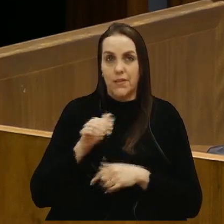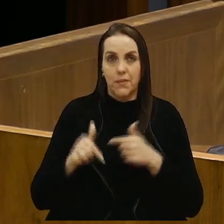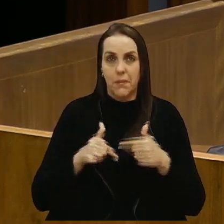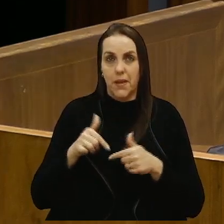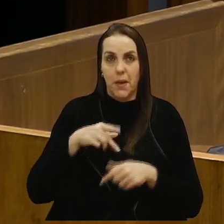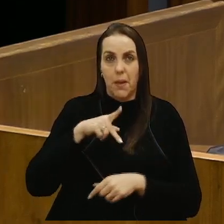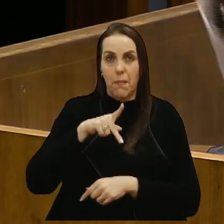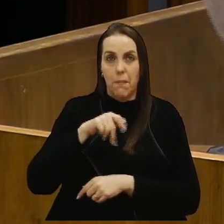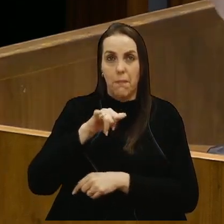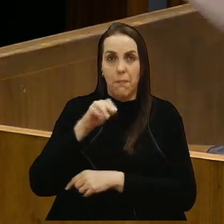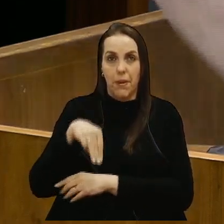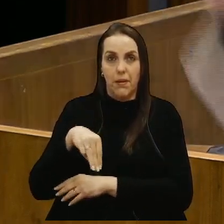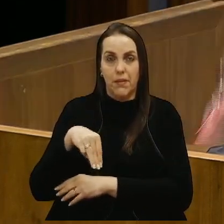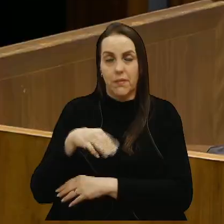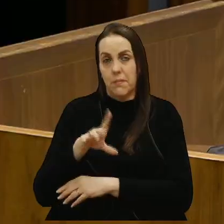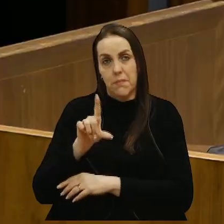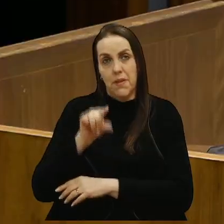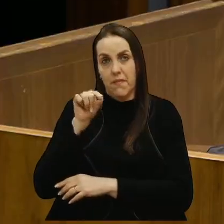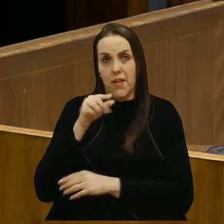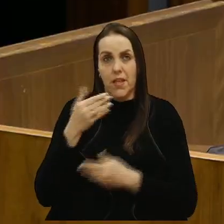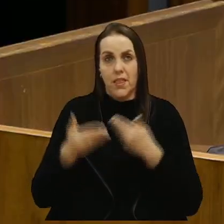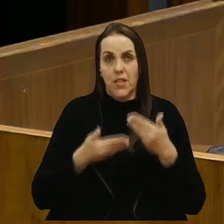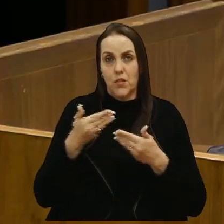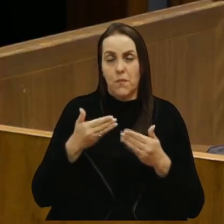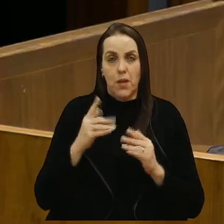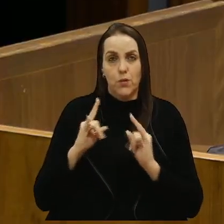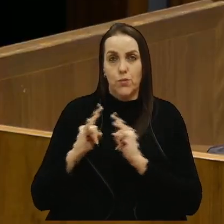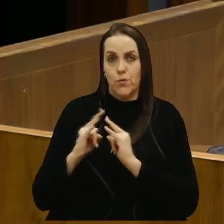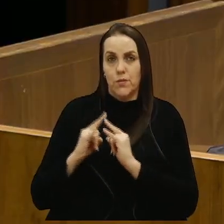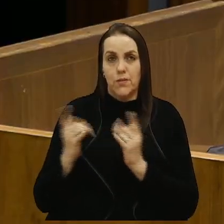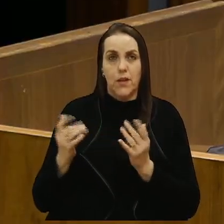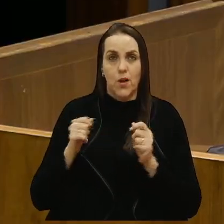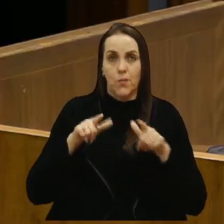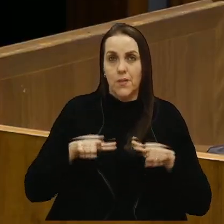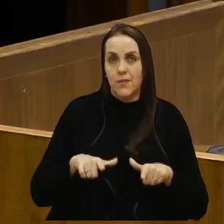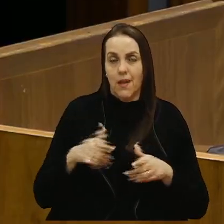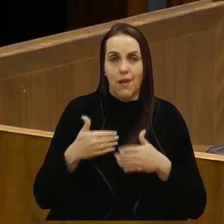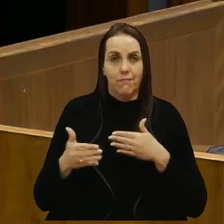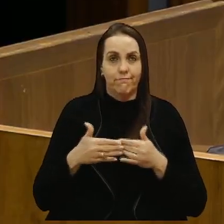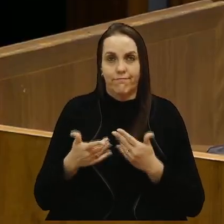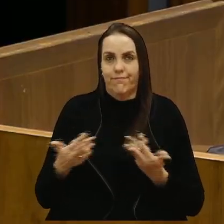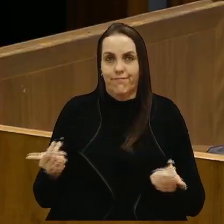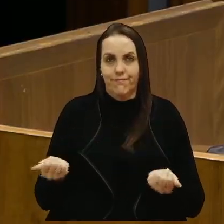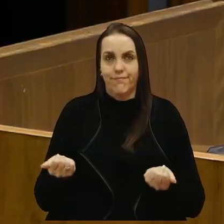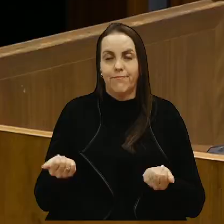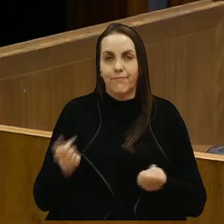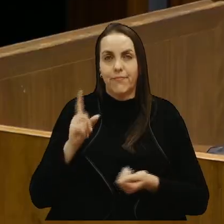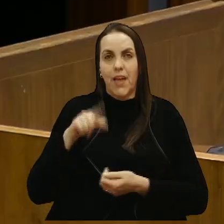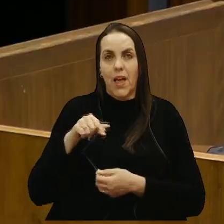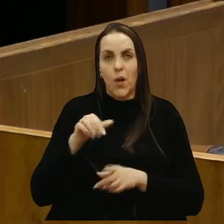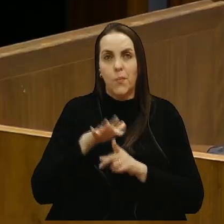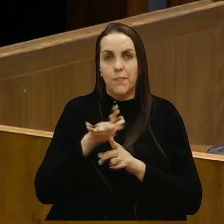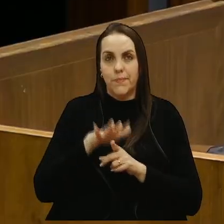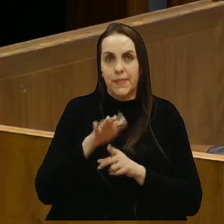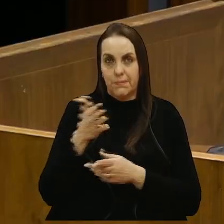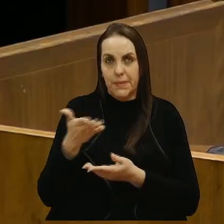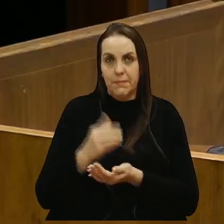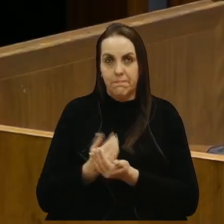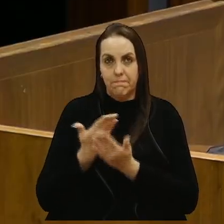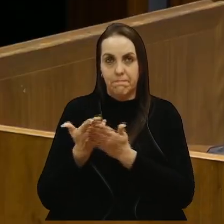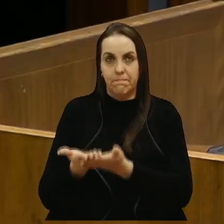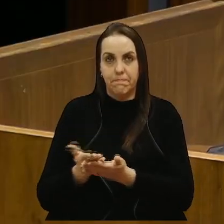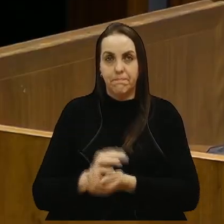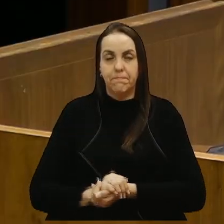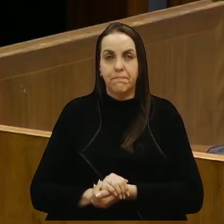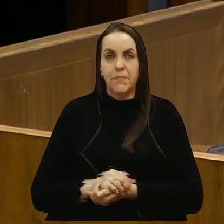porque preferem atender em qualquer órgão, dentro de uma sala, enfim. Então, essas foi foi uma das demandas. A